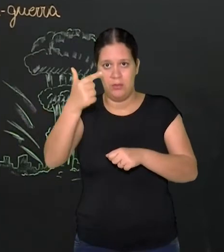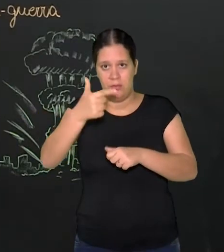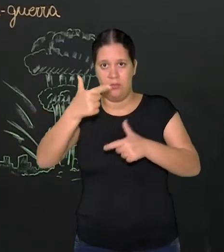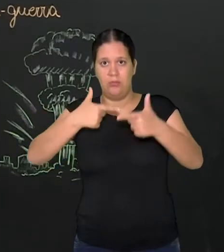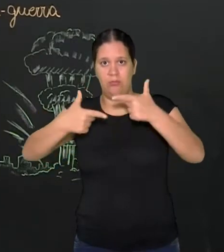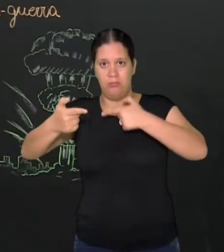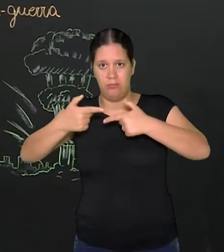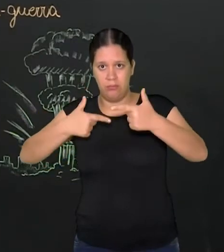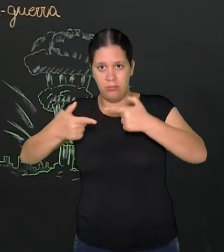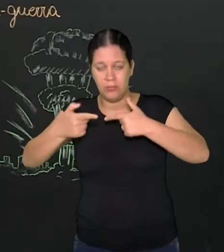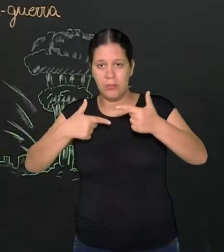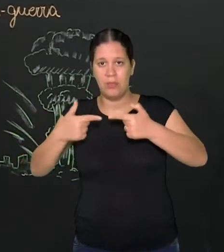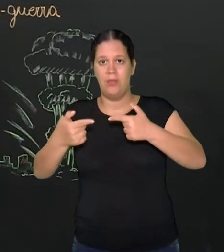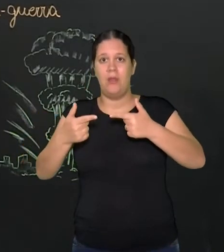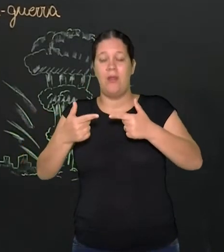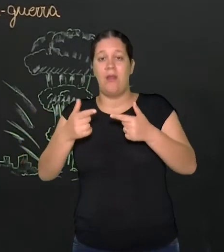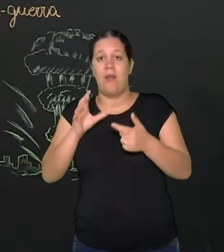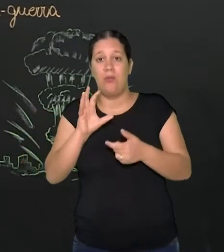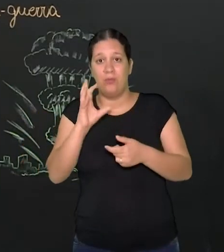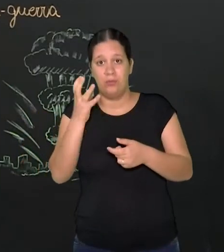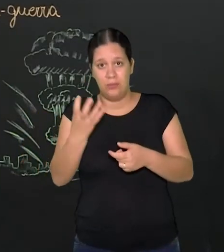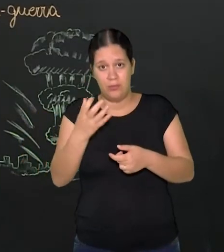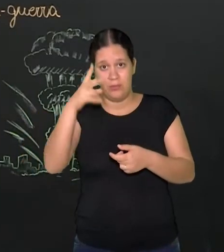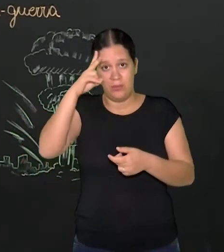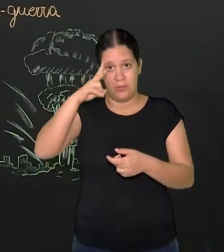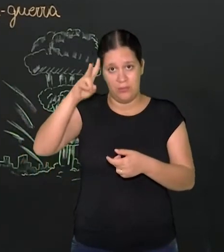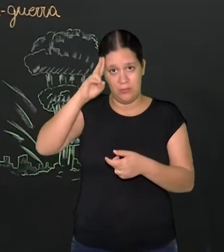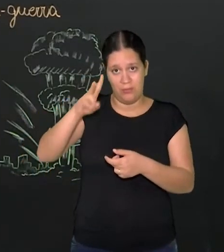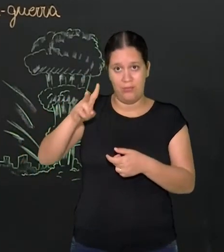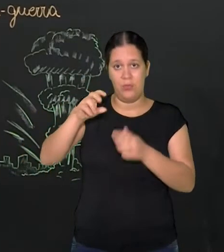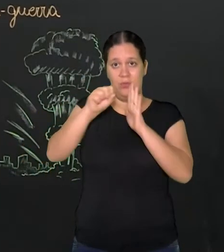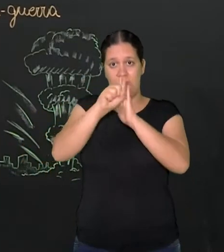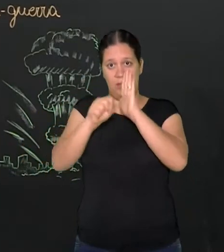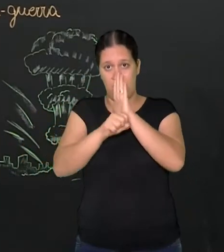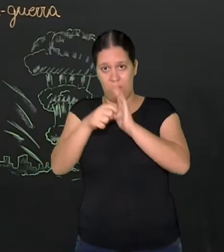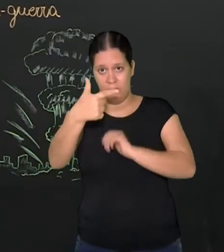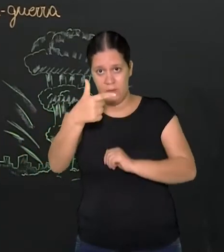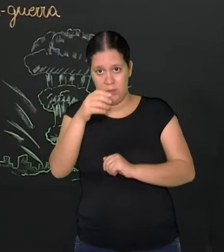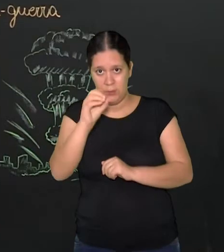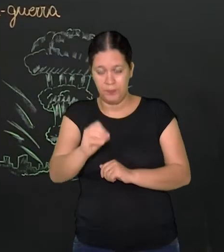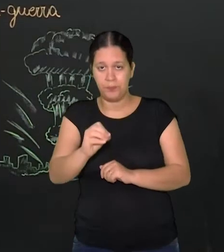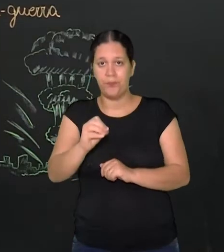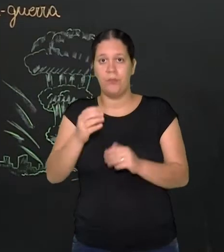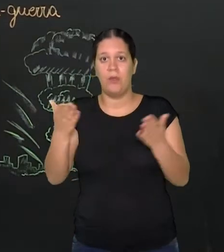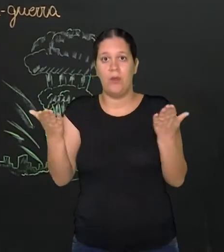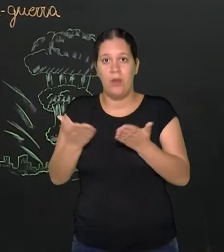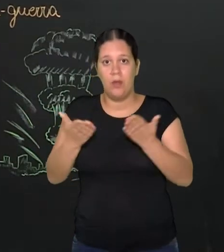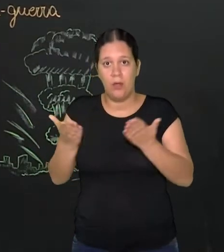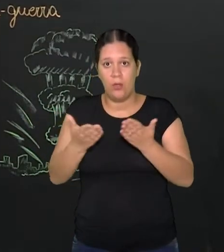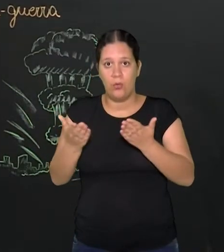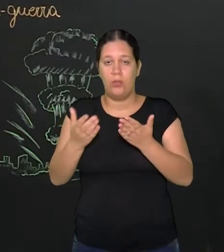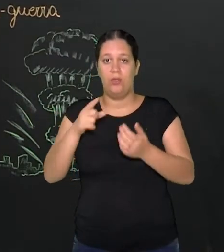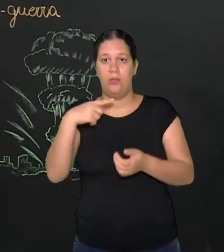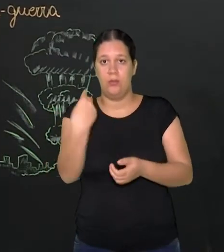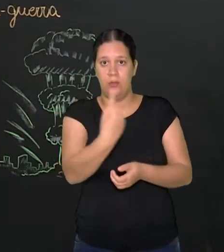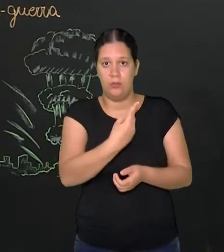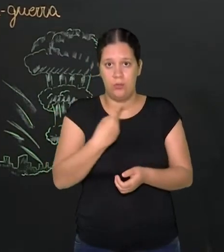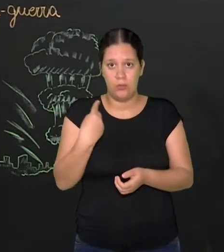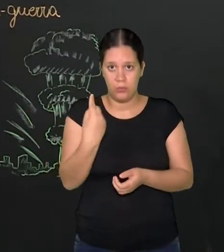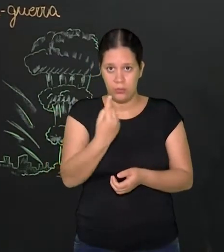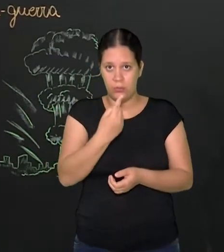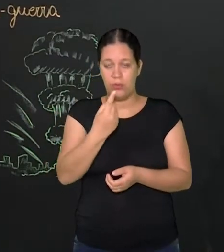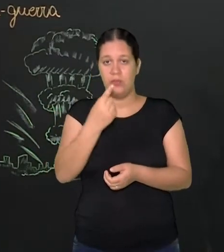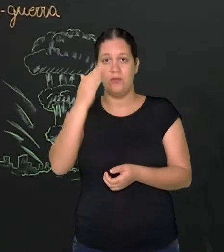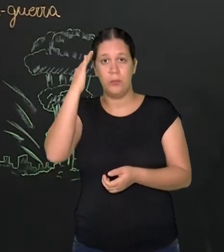É uma guerra que é uma espécie de um divisor de águas na história do século XX. Vamos falar aqui mais de perto sobre esse assunto.